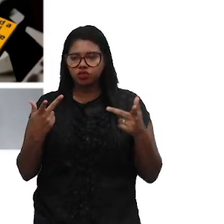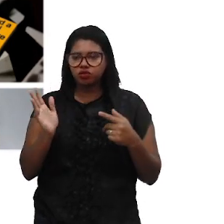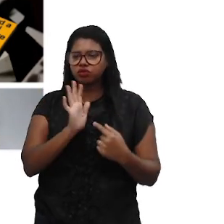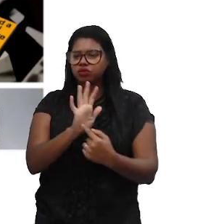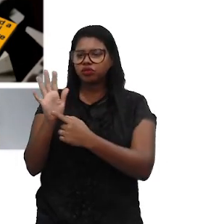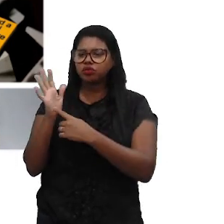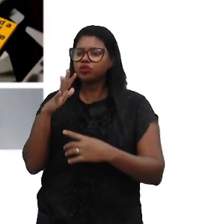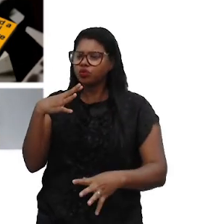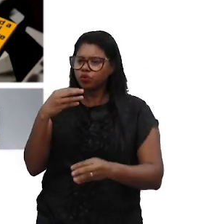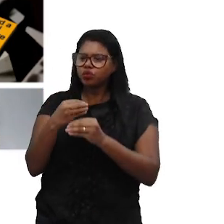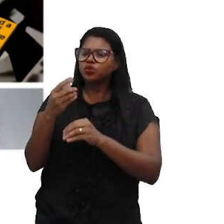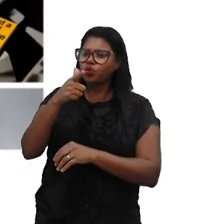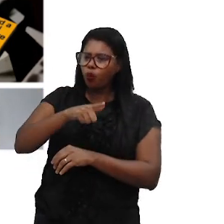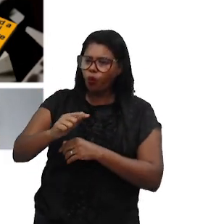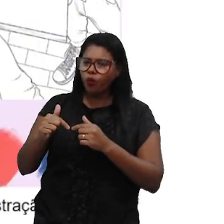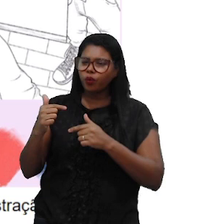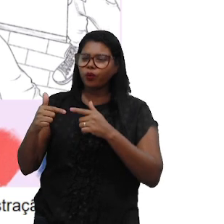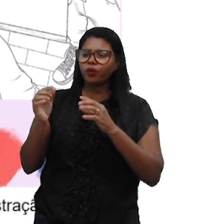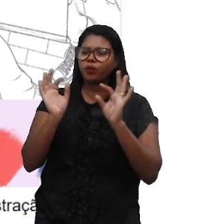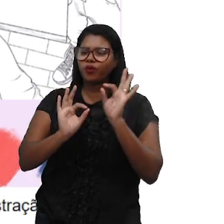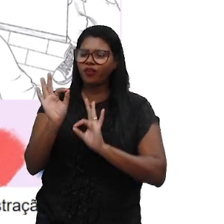para construir um outro trabalho.